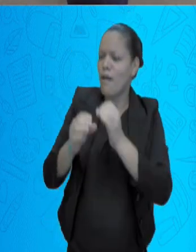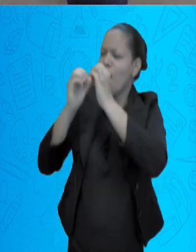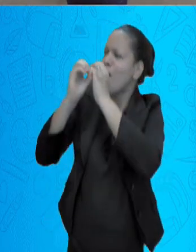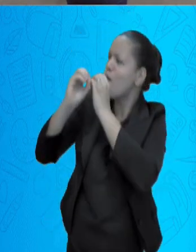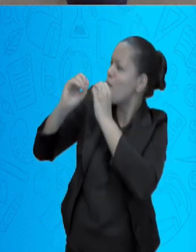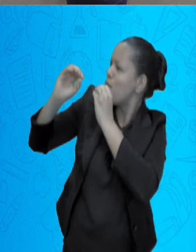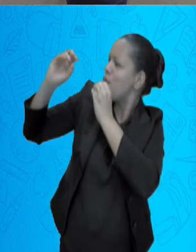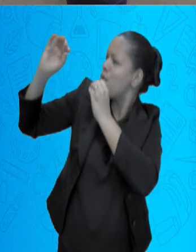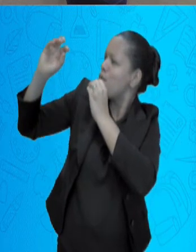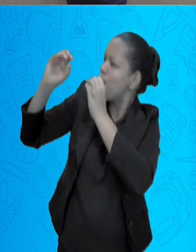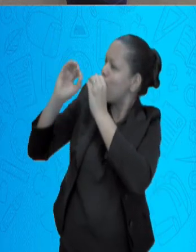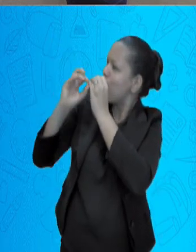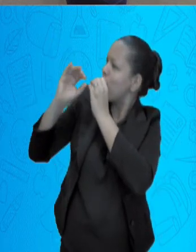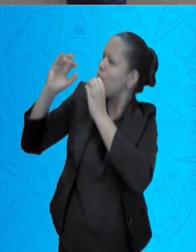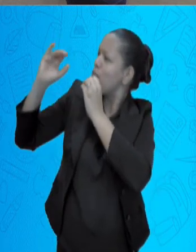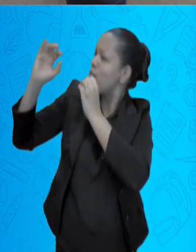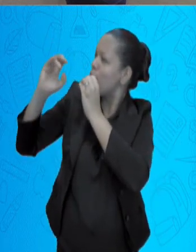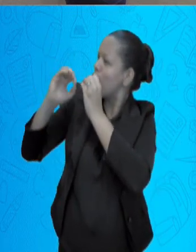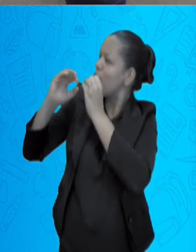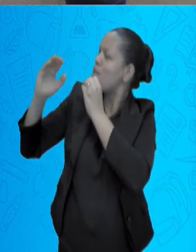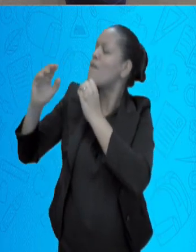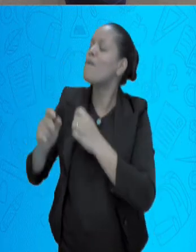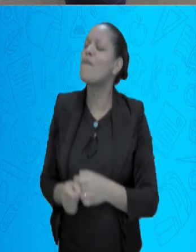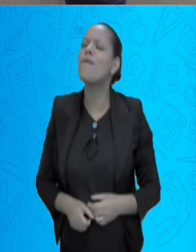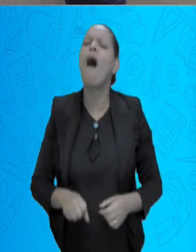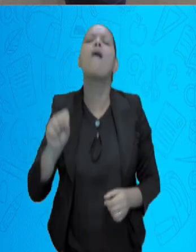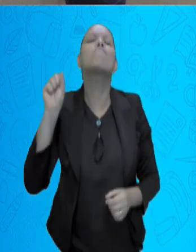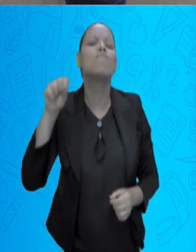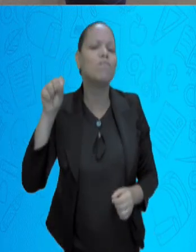trompete. Sim, é um instrumento de sopro.